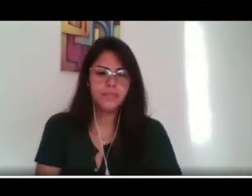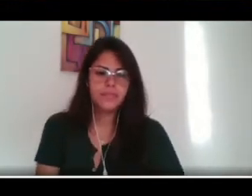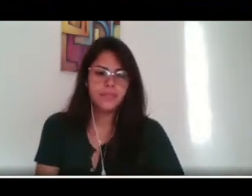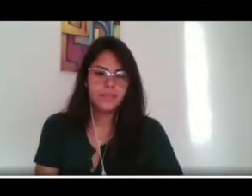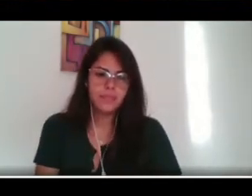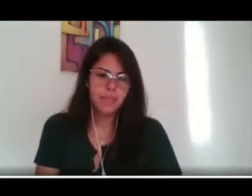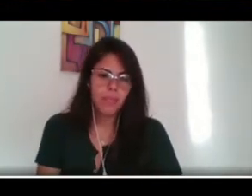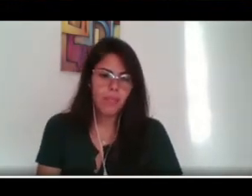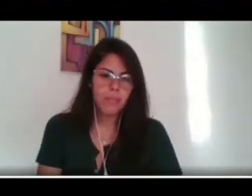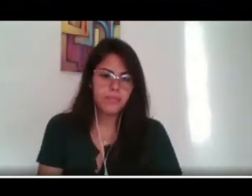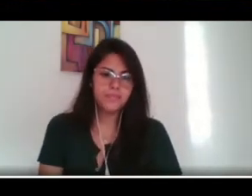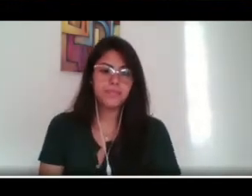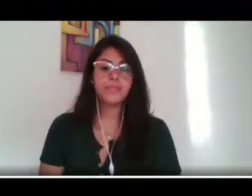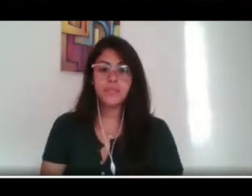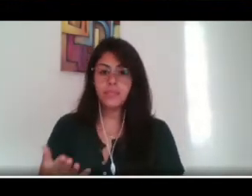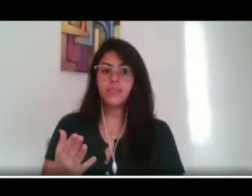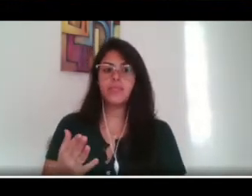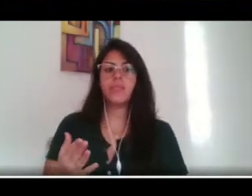essa aqui, ó.